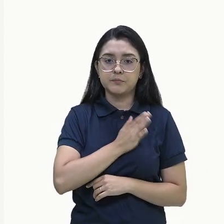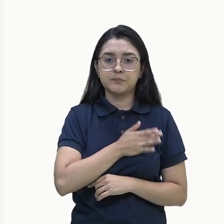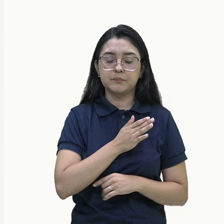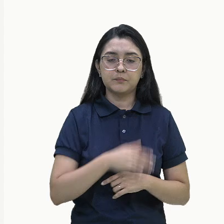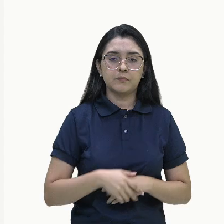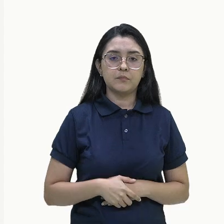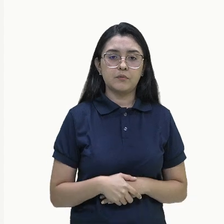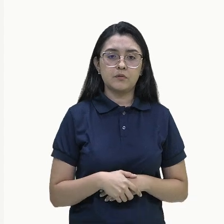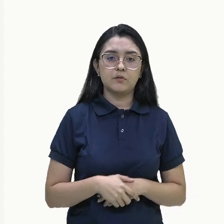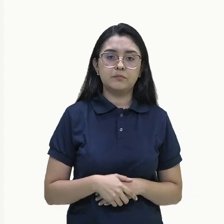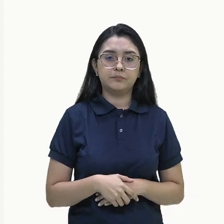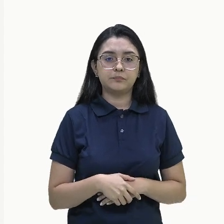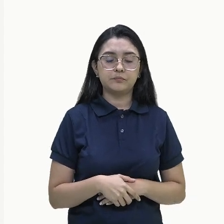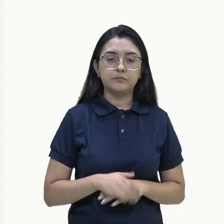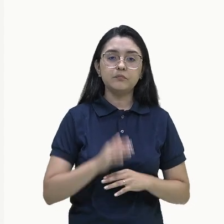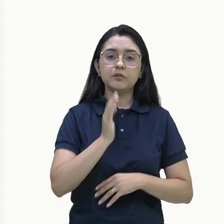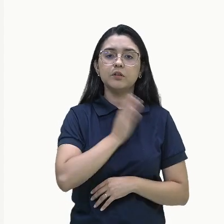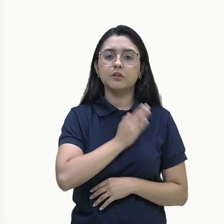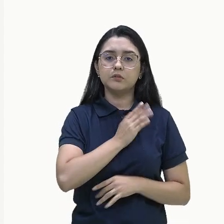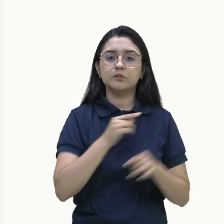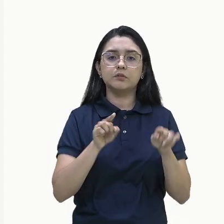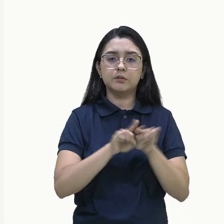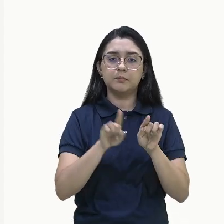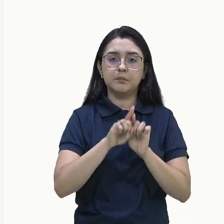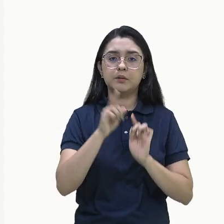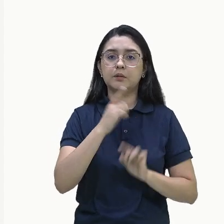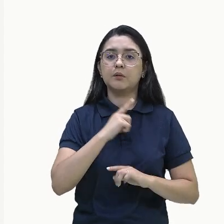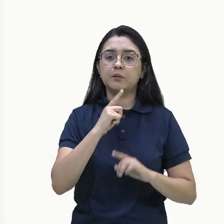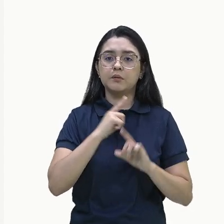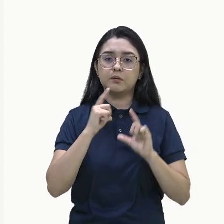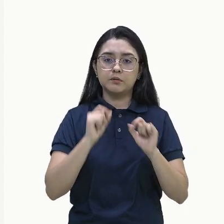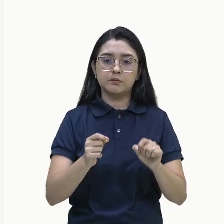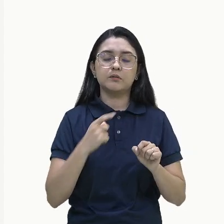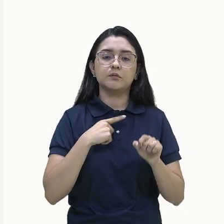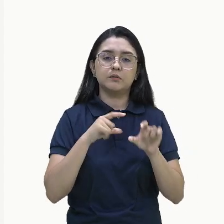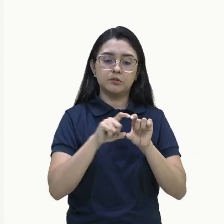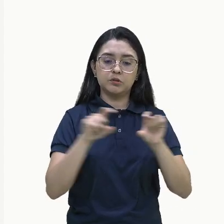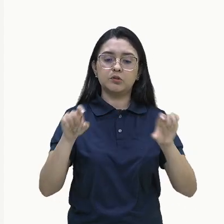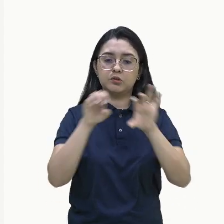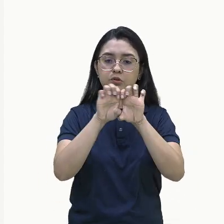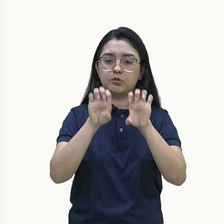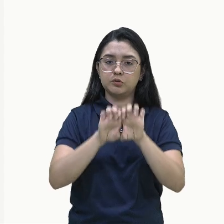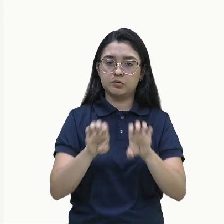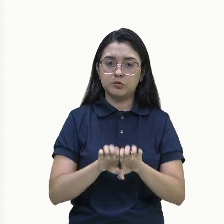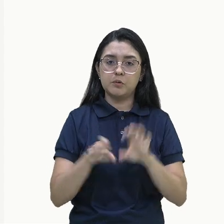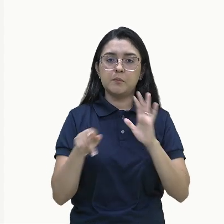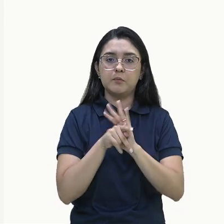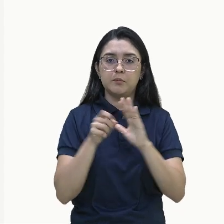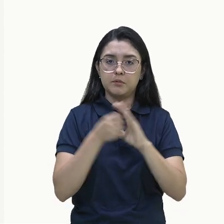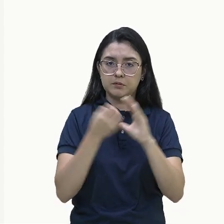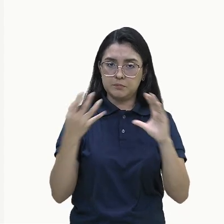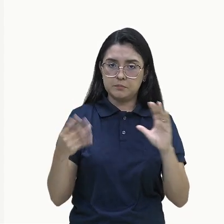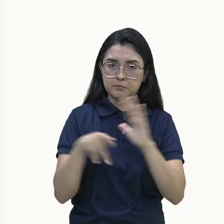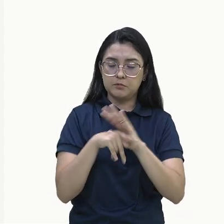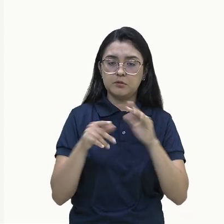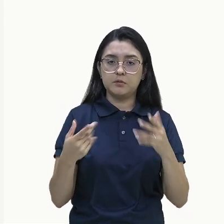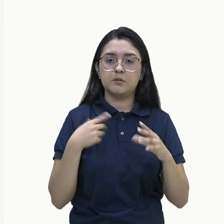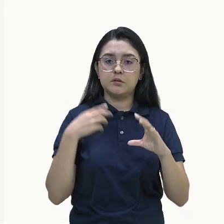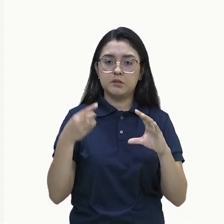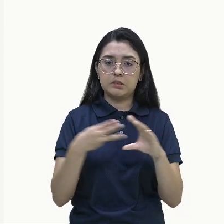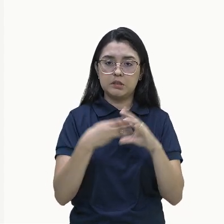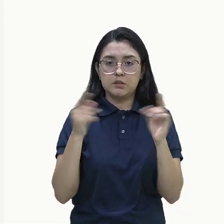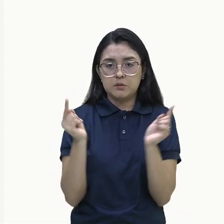muscular cardíaco, né, que também possui formato e estrutura muito específico. Já são células